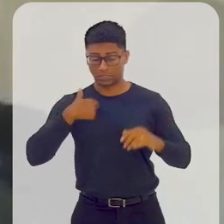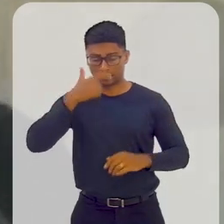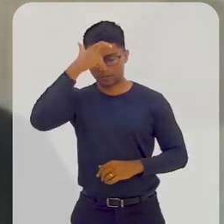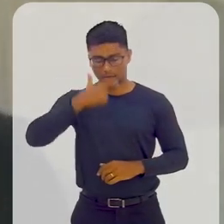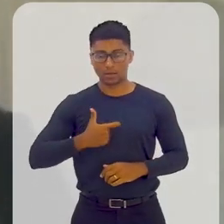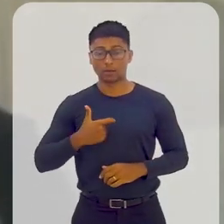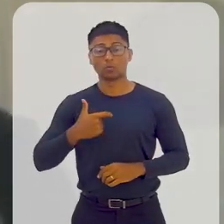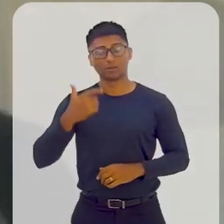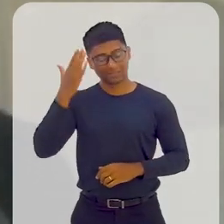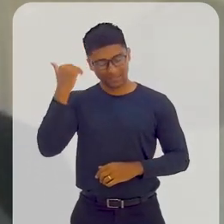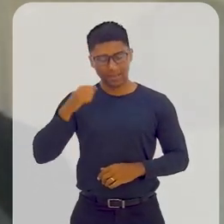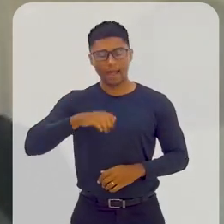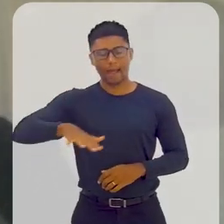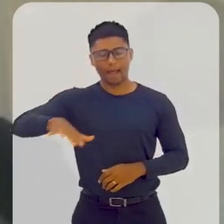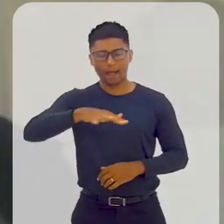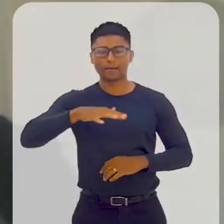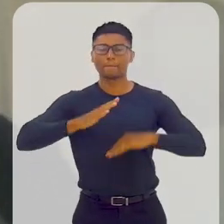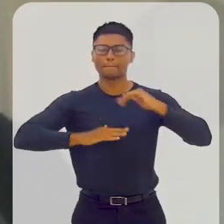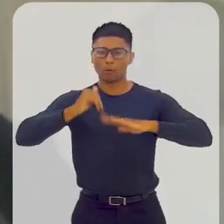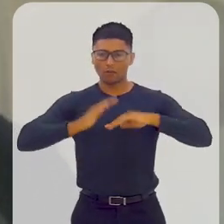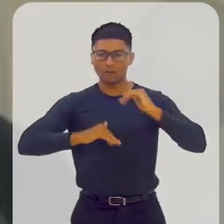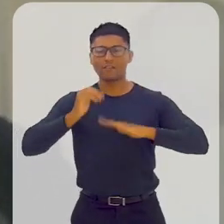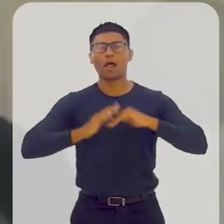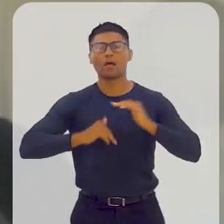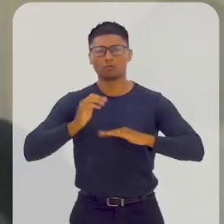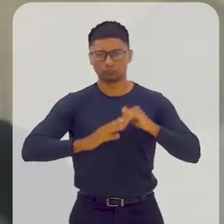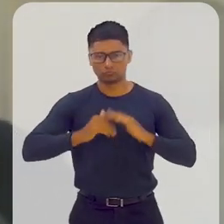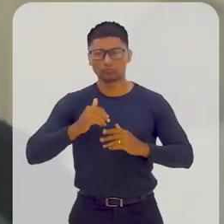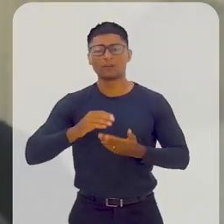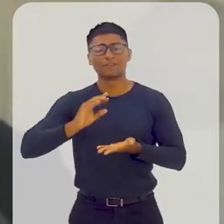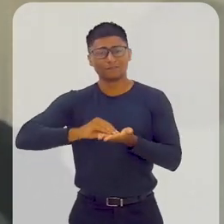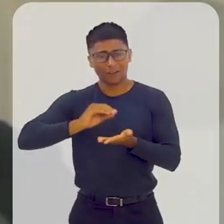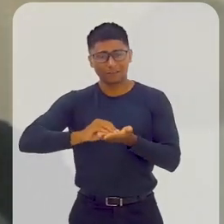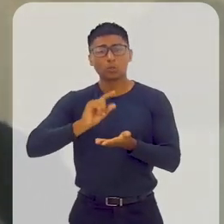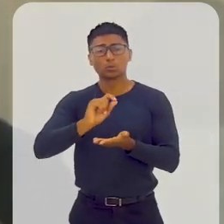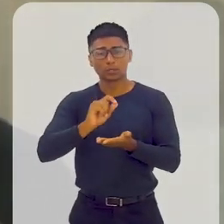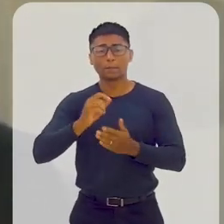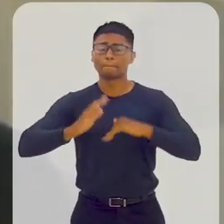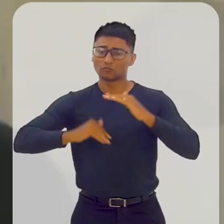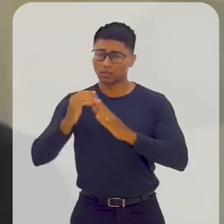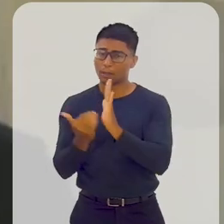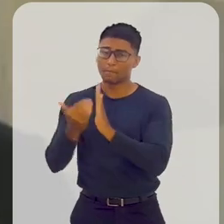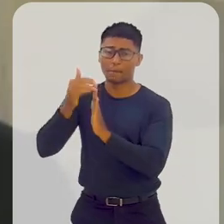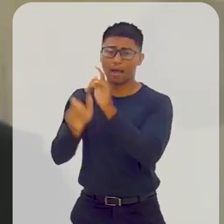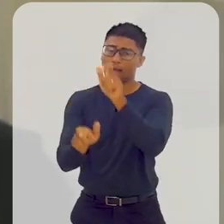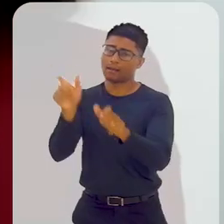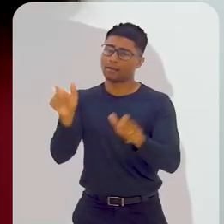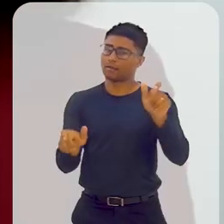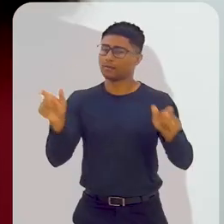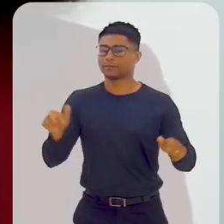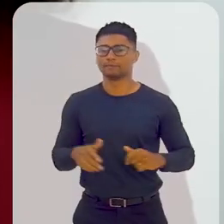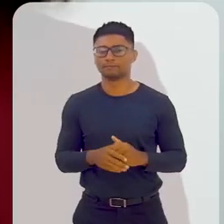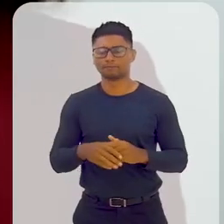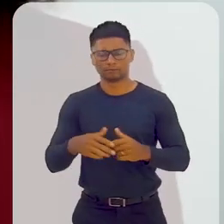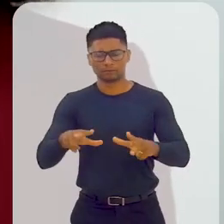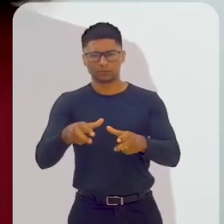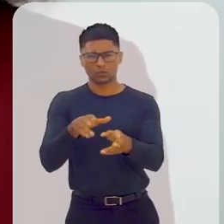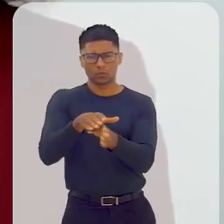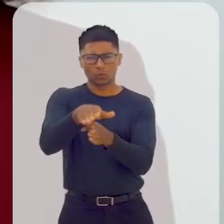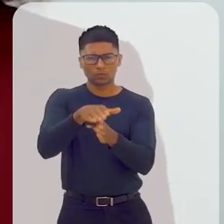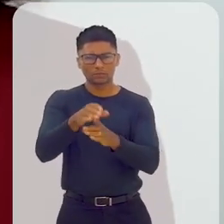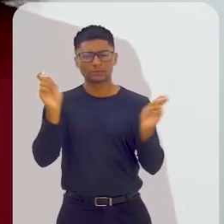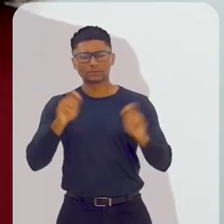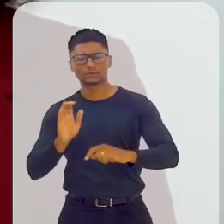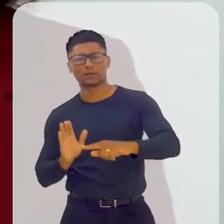meu é isso aí. É uma deficiência muito grande de colegas, né, nessas áreas de atuação. E como o Conselho pode colaborar